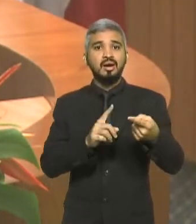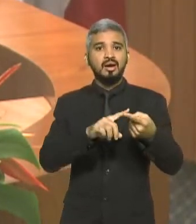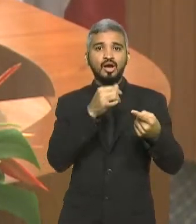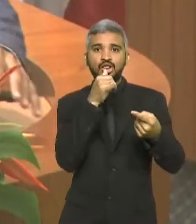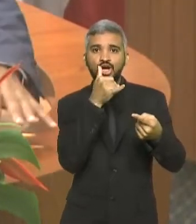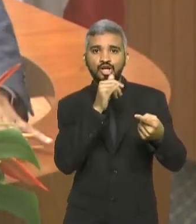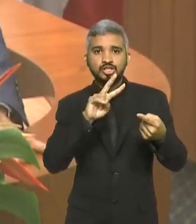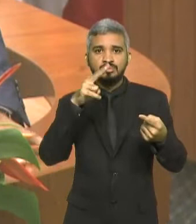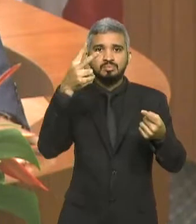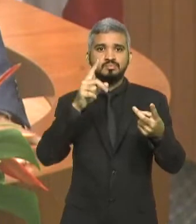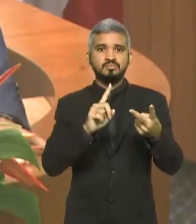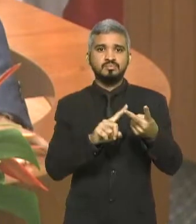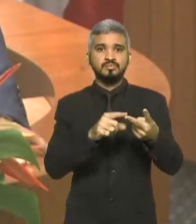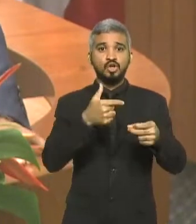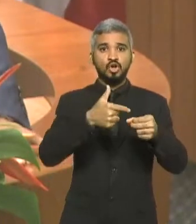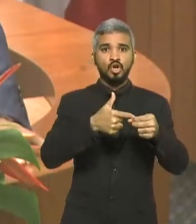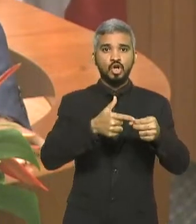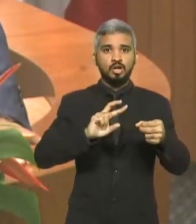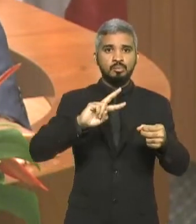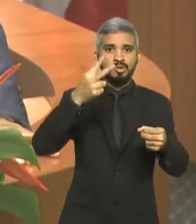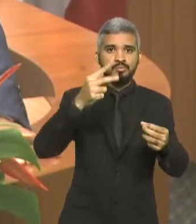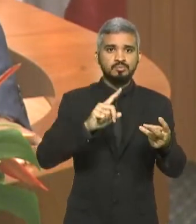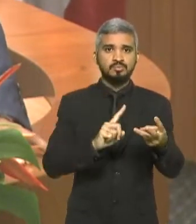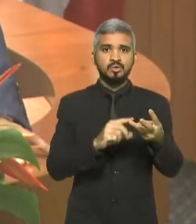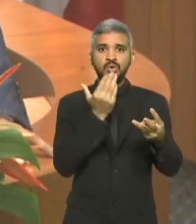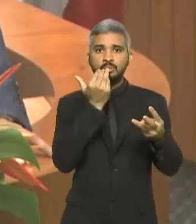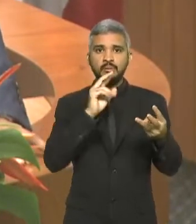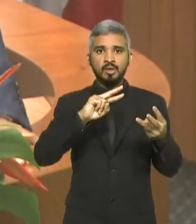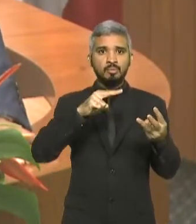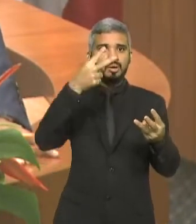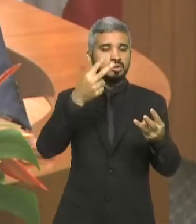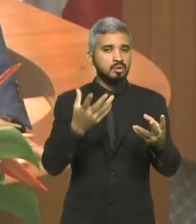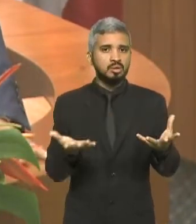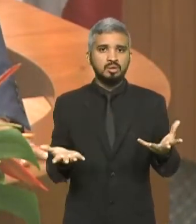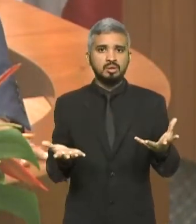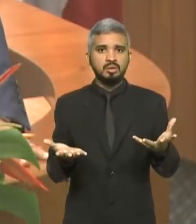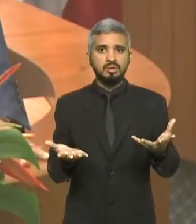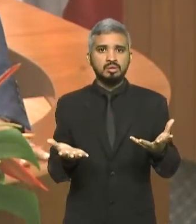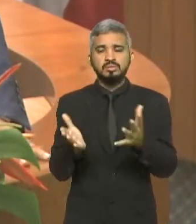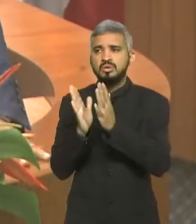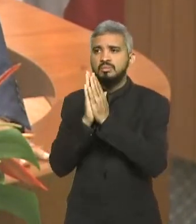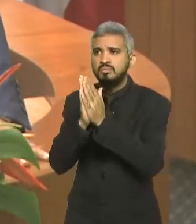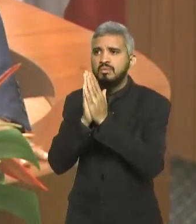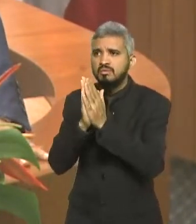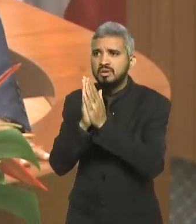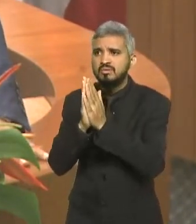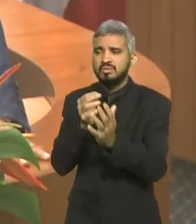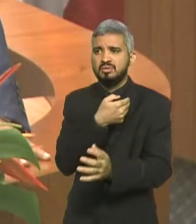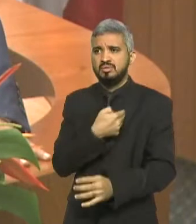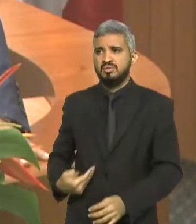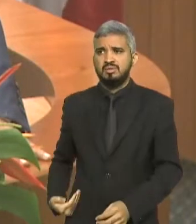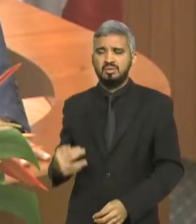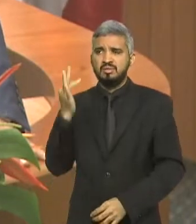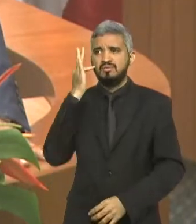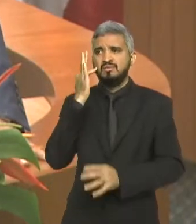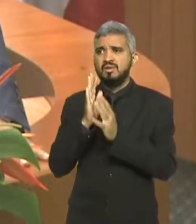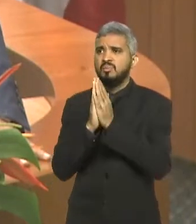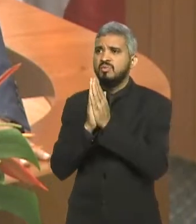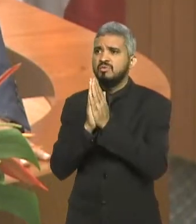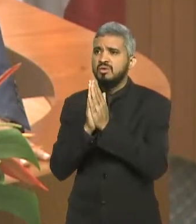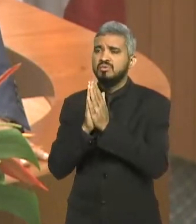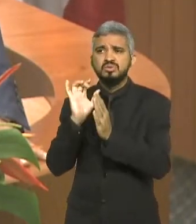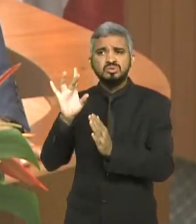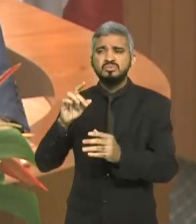um aumento de tudo. Então, o que estamos solicitando ao governo, e que tenha sensibilidade, é que possa conceder a